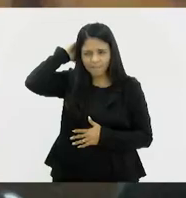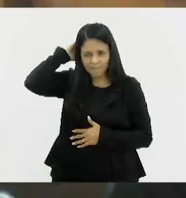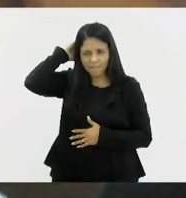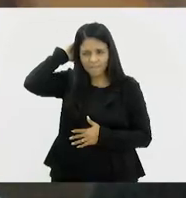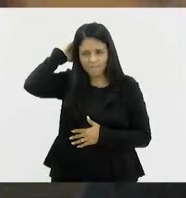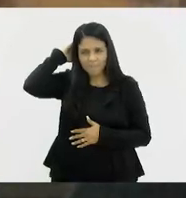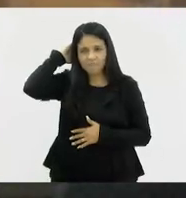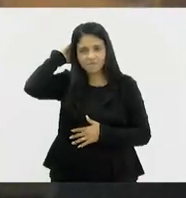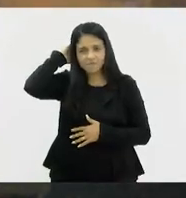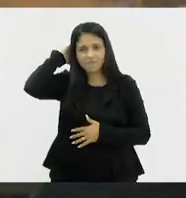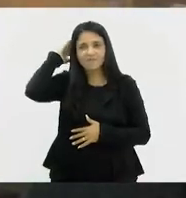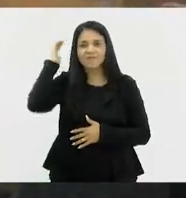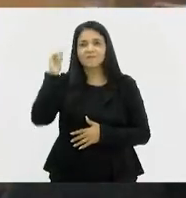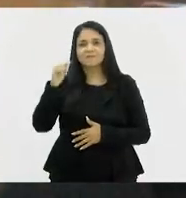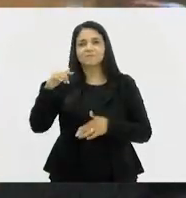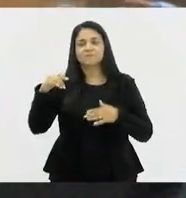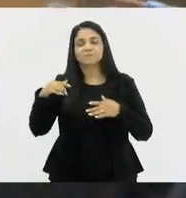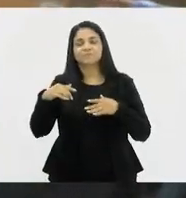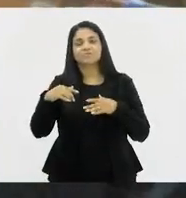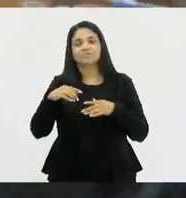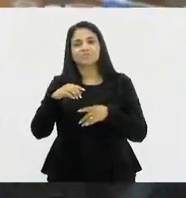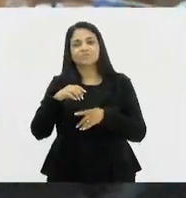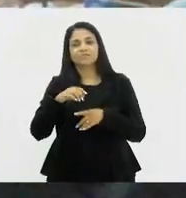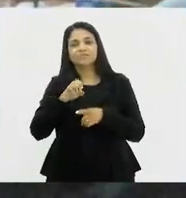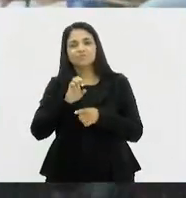Juntando o desejo